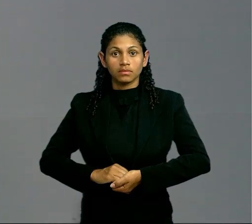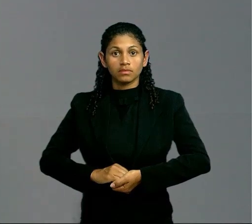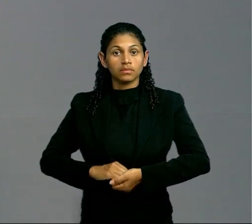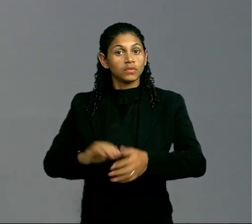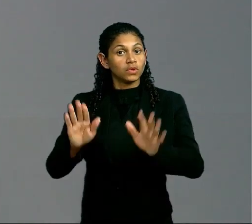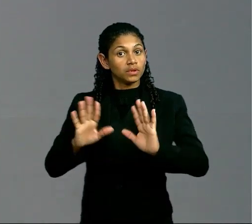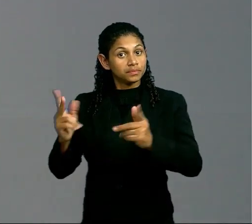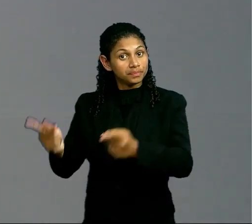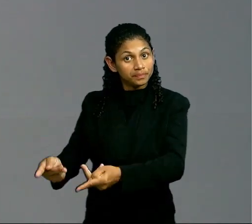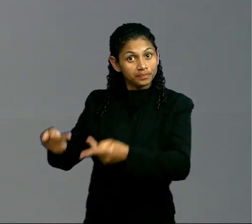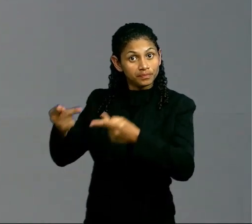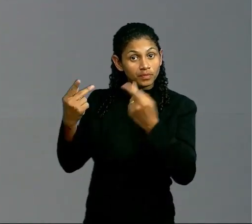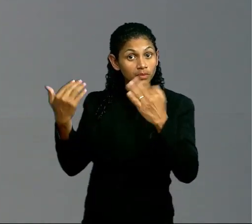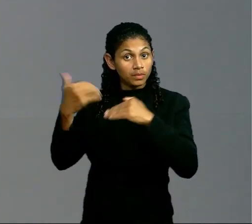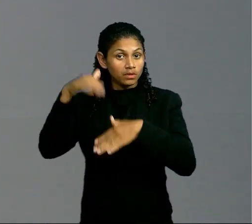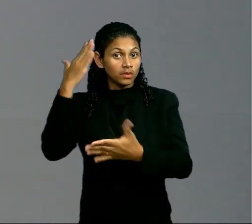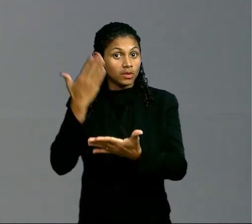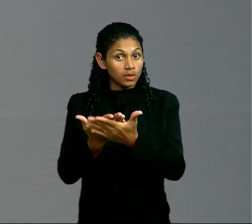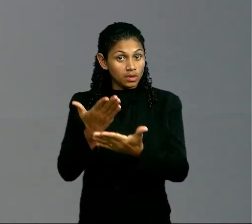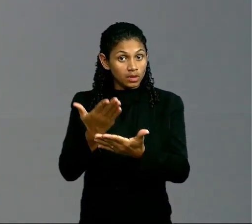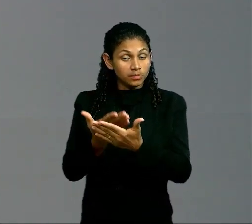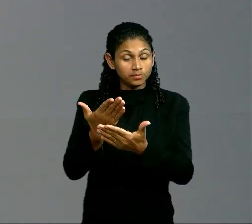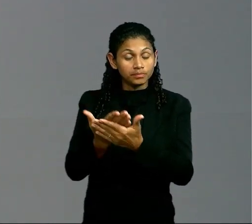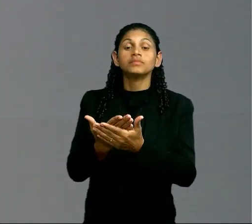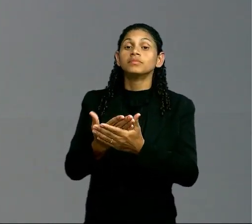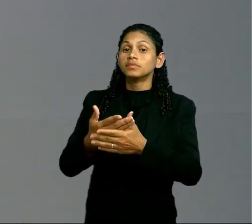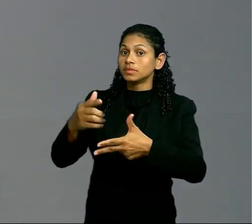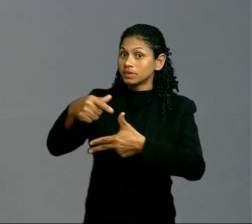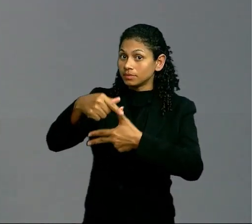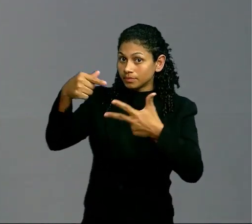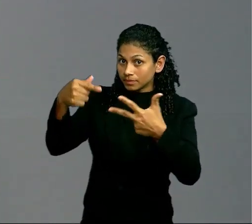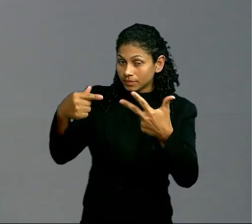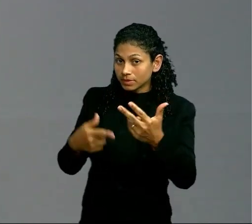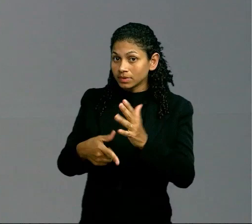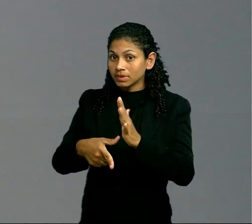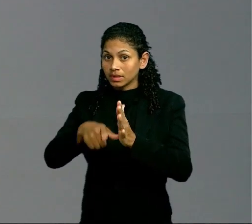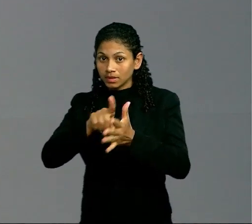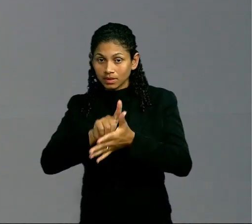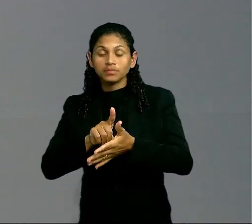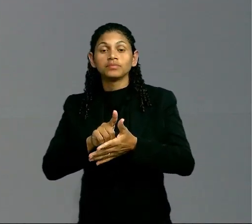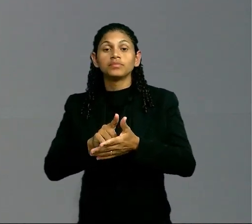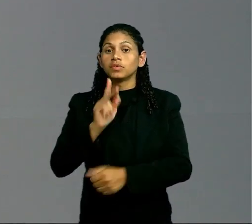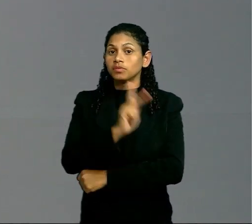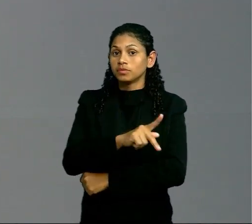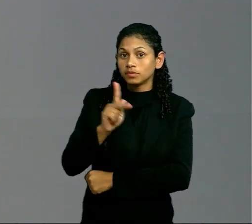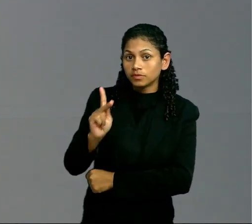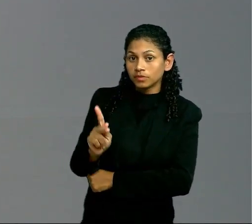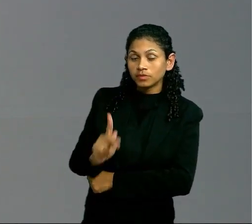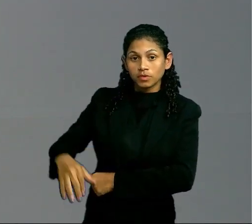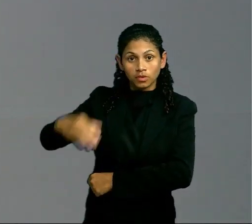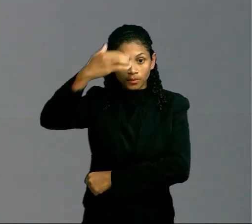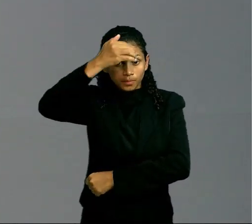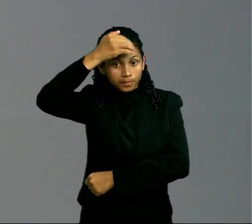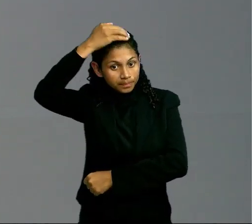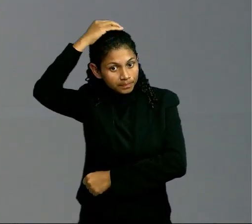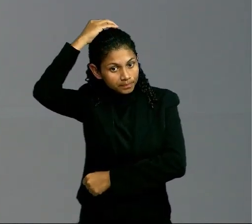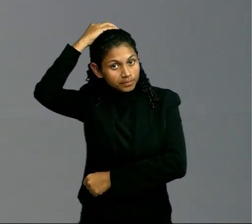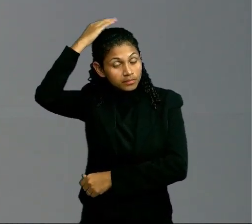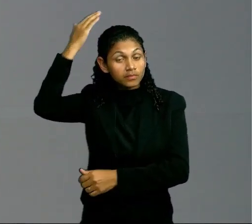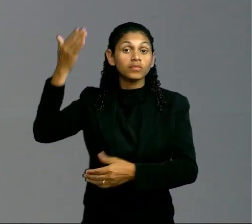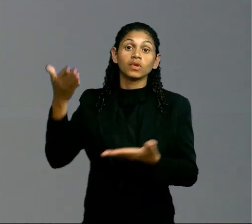Olá, seja bem-vindo a mais uma aula do Pré-ENEM Legal. Eu sou o professor Josué de Freitas e hoje